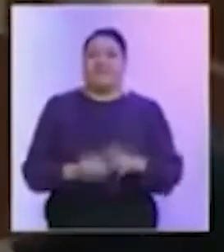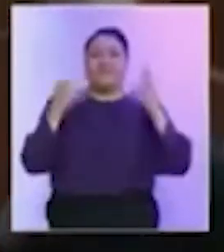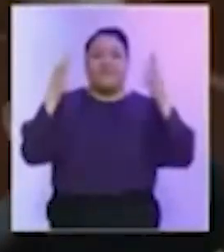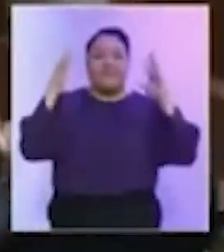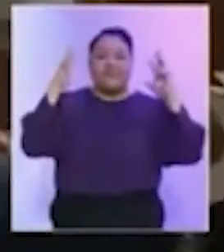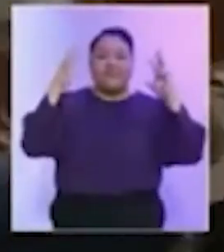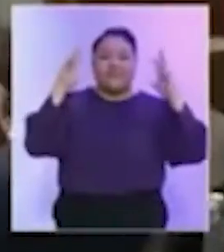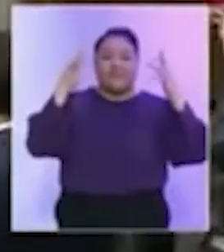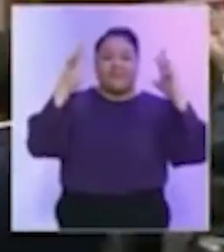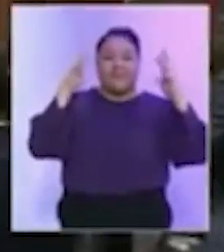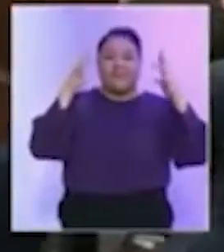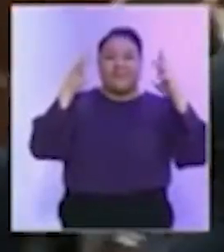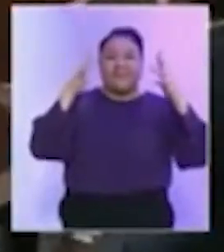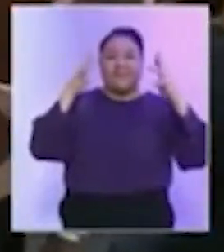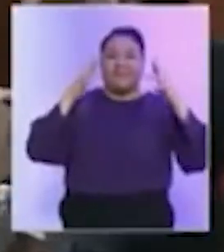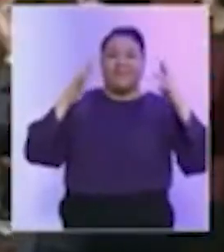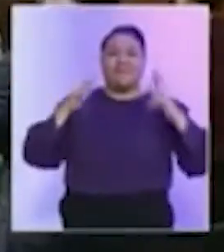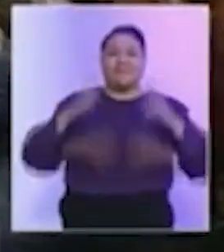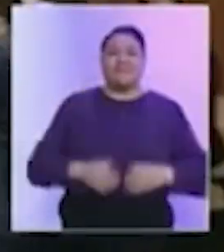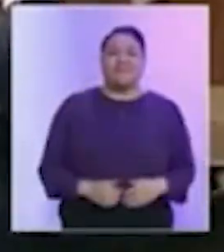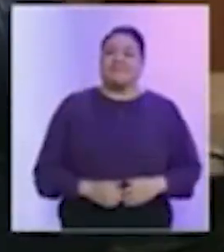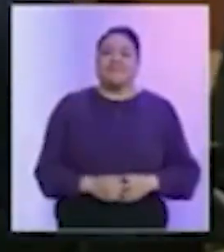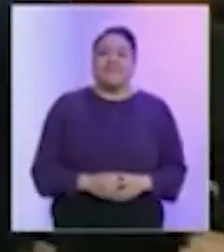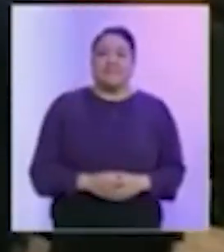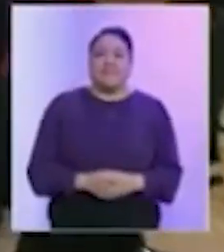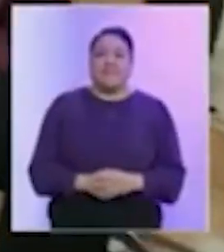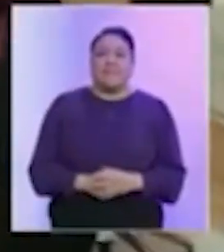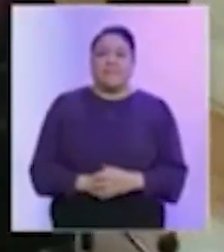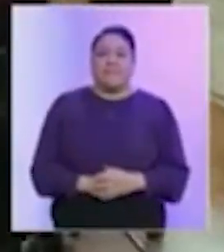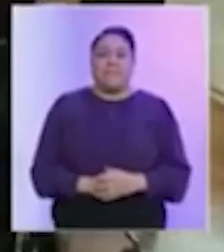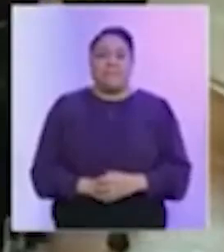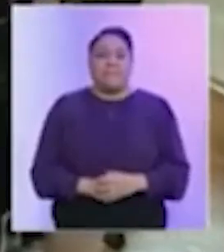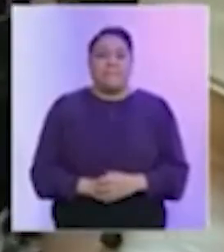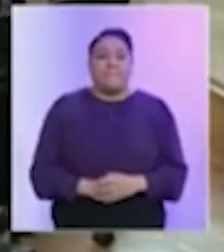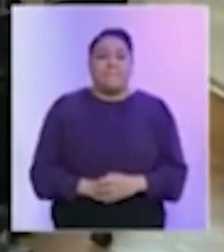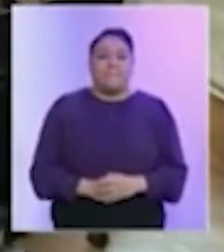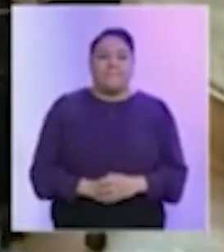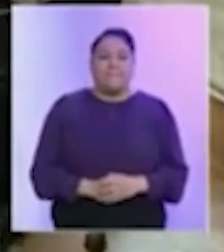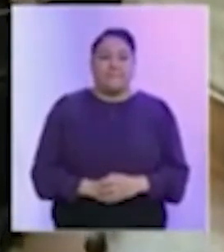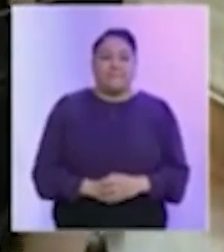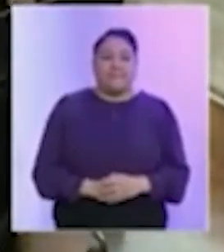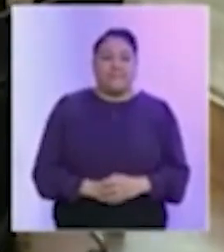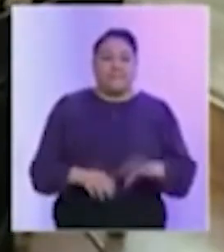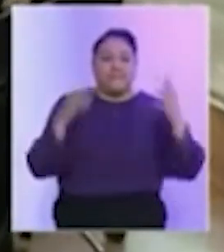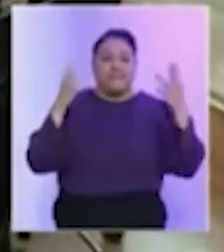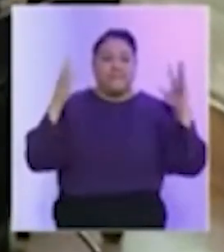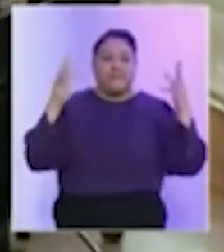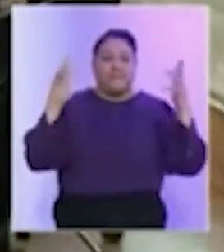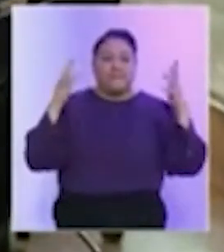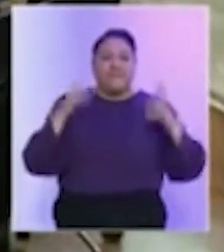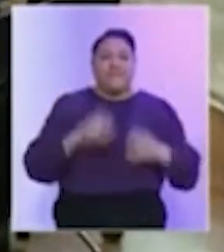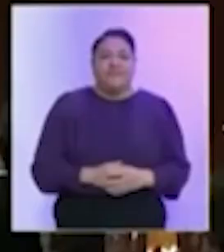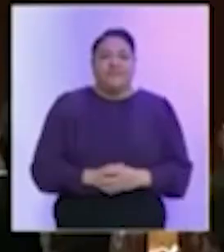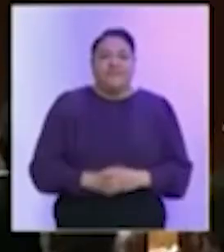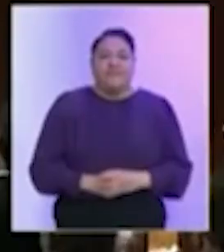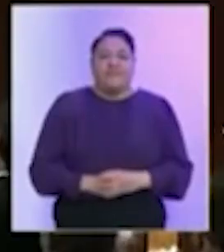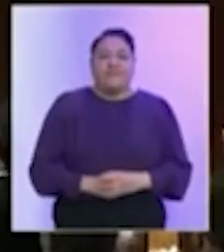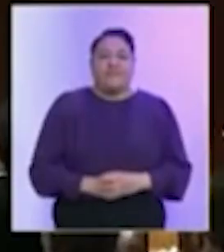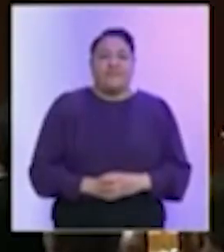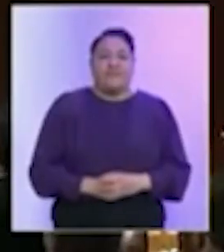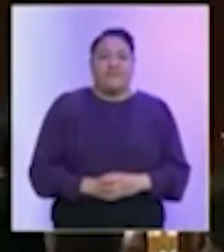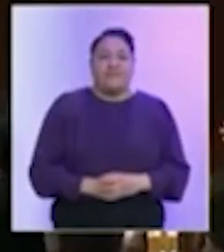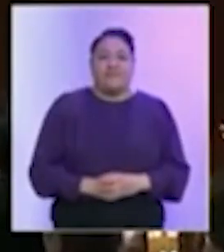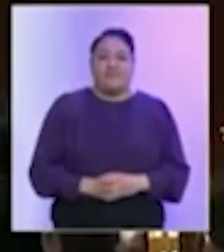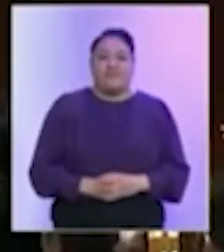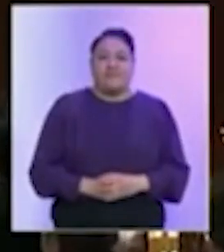a dirigente esquerdista Cláudia shba recebeu nesta quinta-feira o certificado de Presidente Eleita do México é a primeira vez em 200 anos